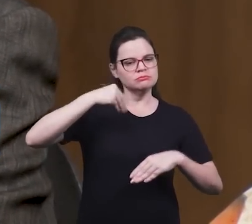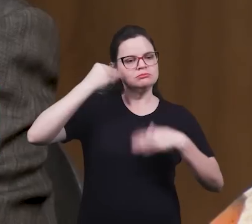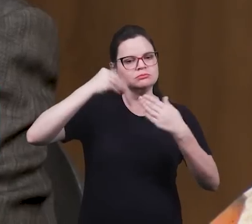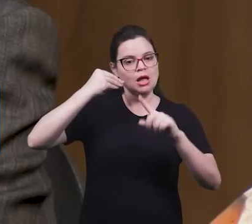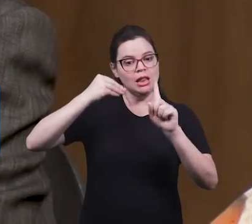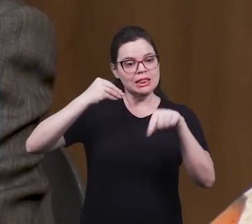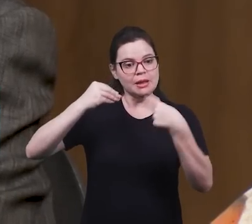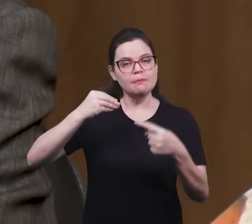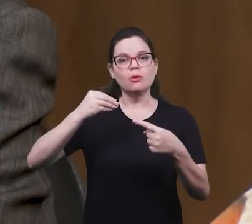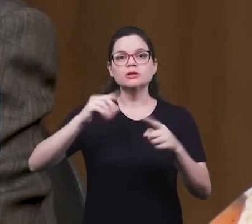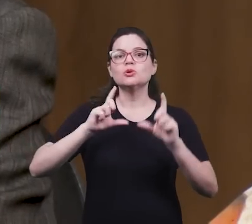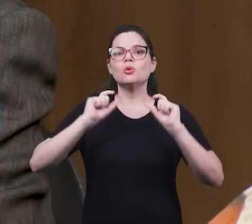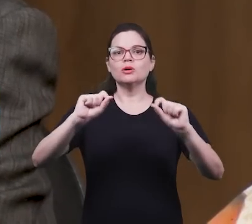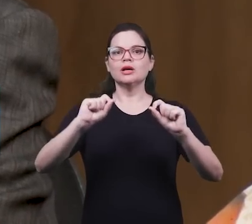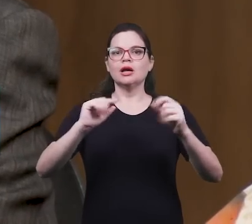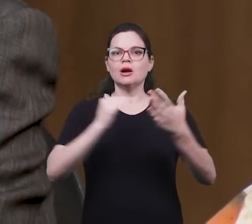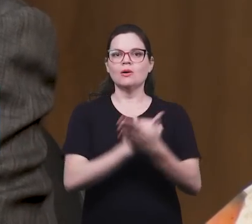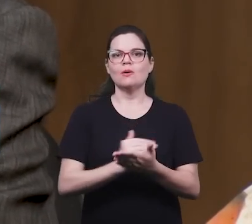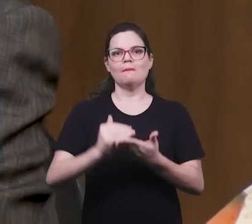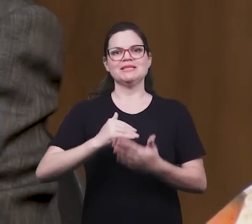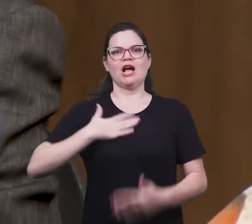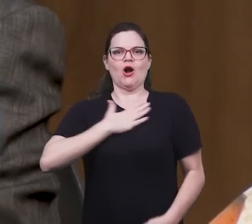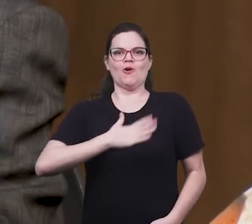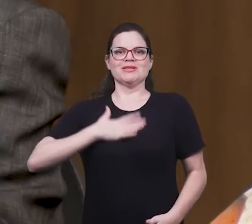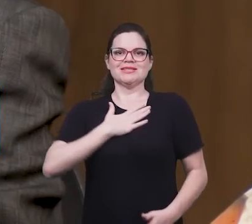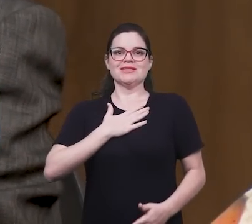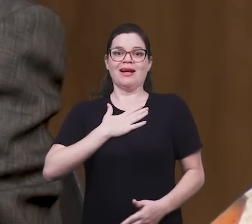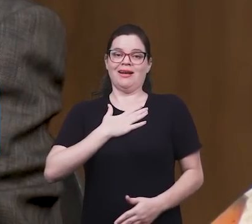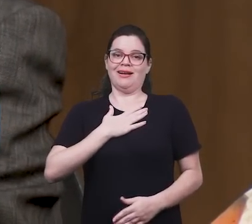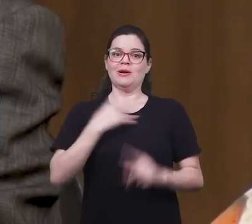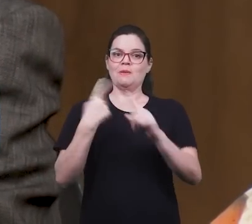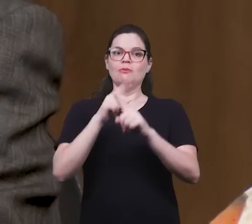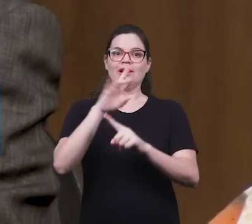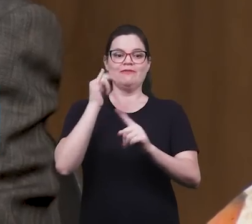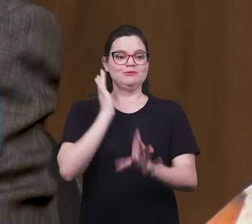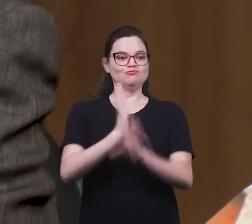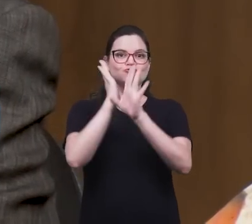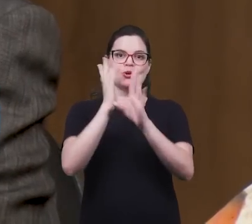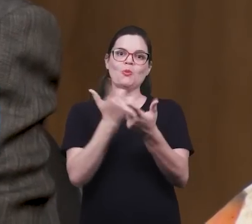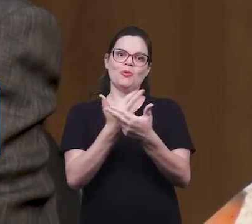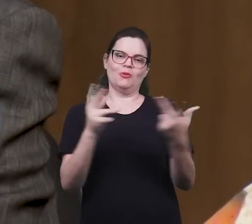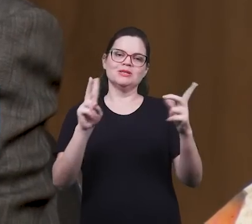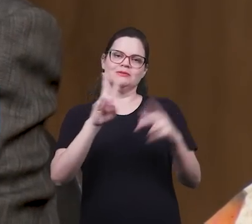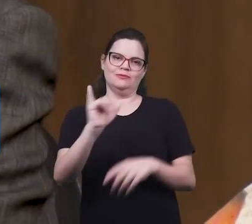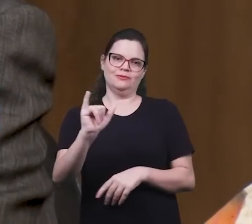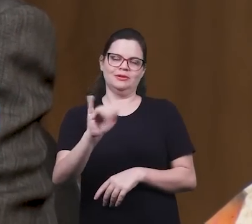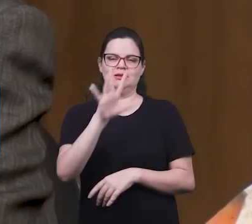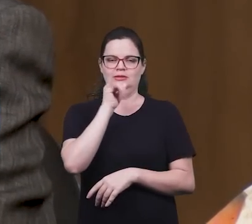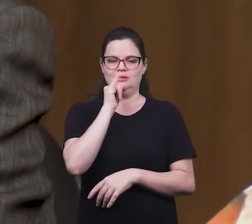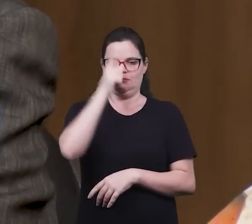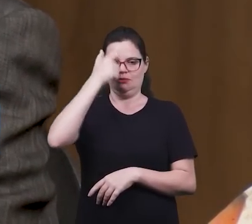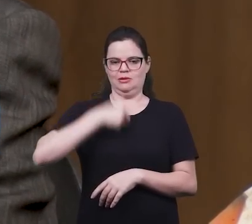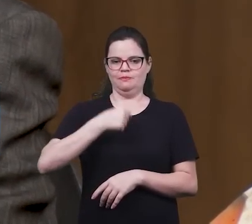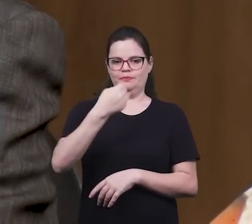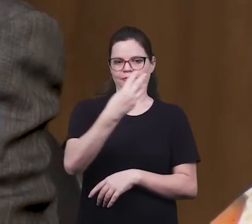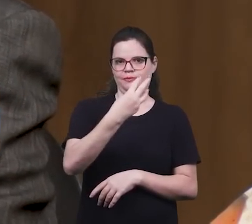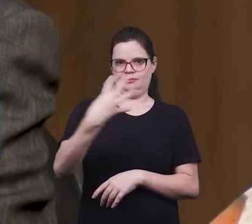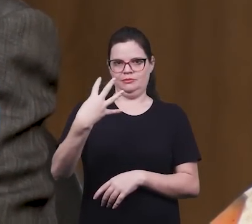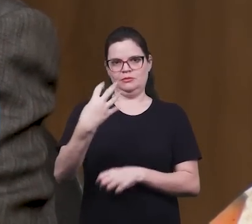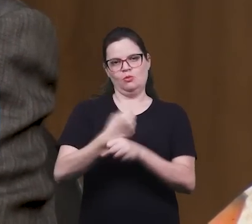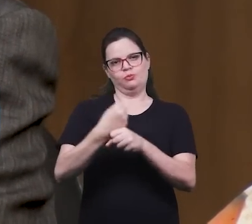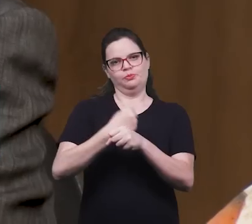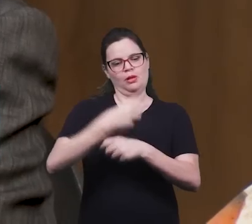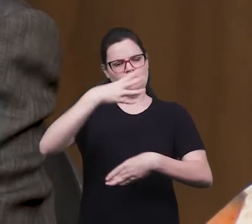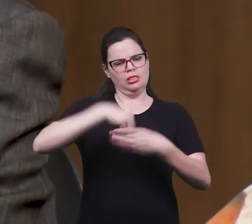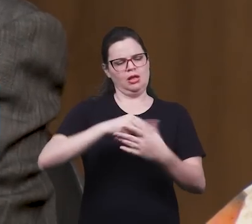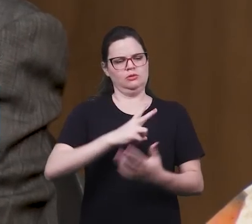vida profissional. Gostar do que faz é fundamental, porque você vai descobrir determinadas coisas. Eu, por exemplo, passei 34 anos numa grande companhia, mas